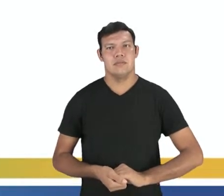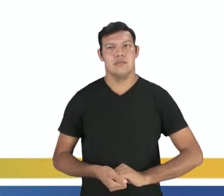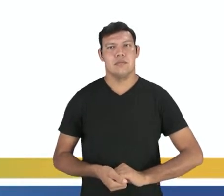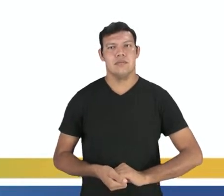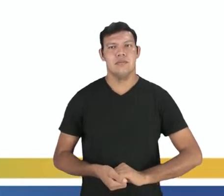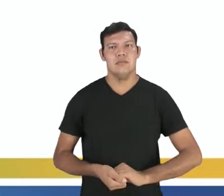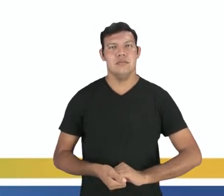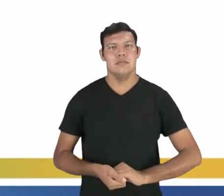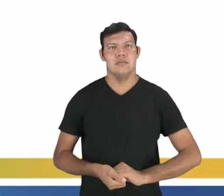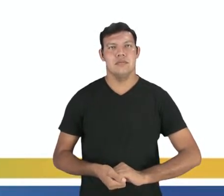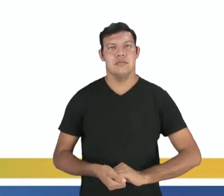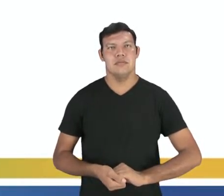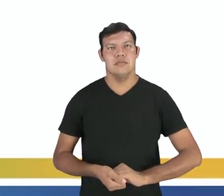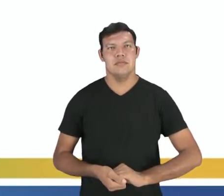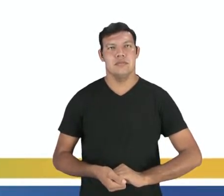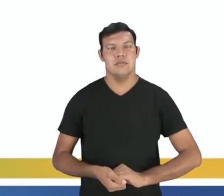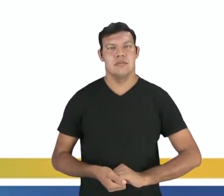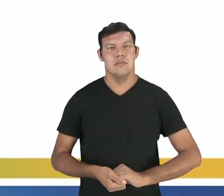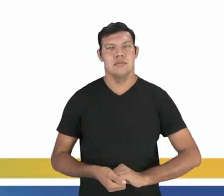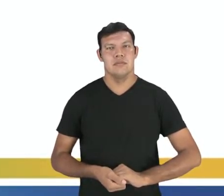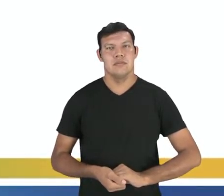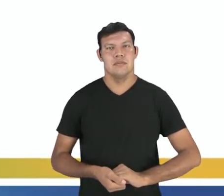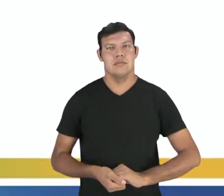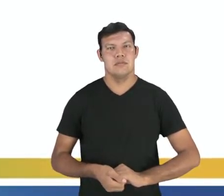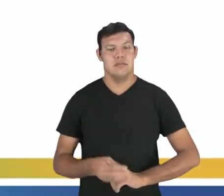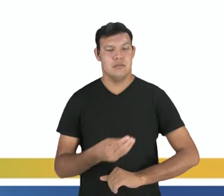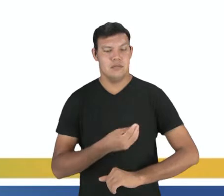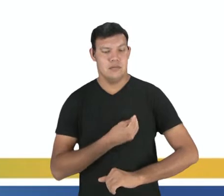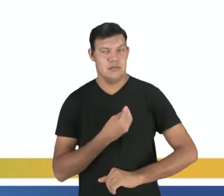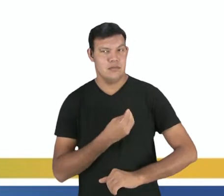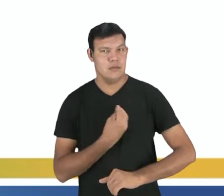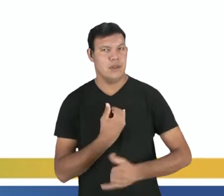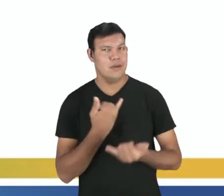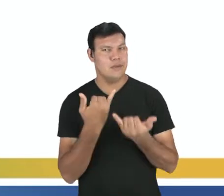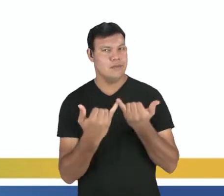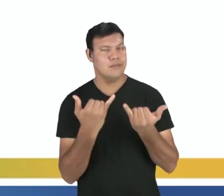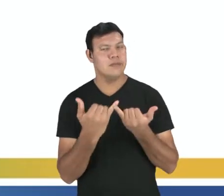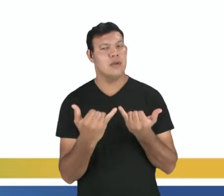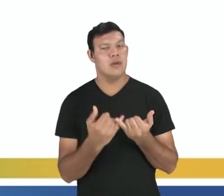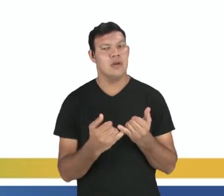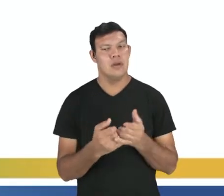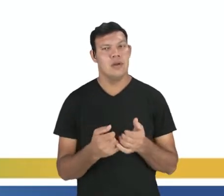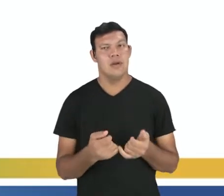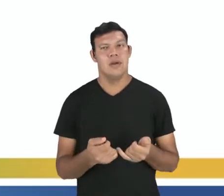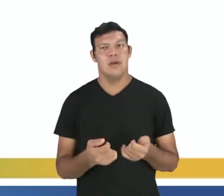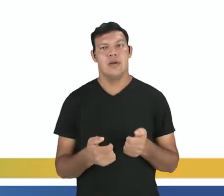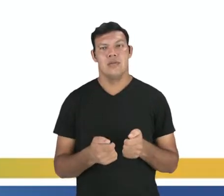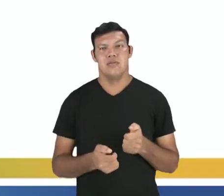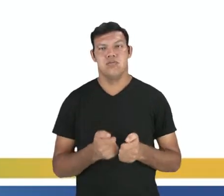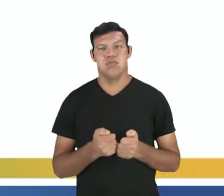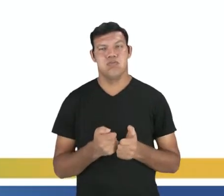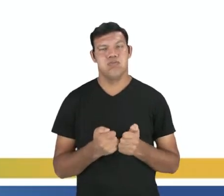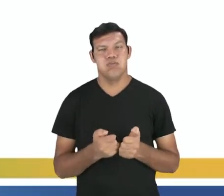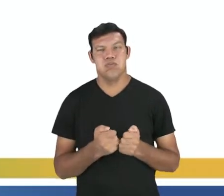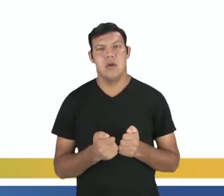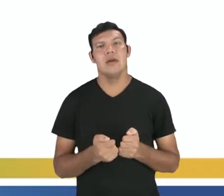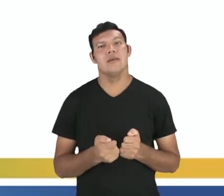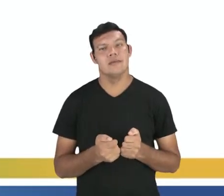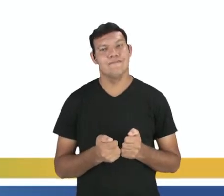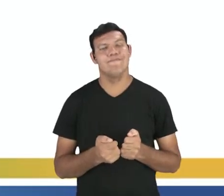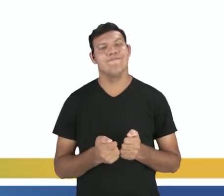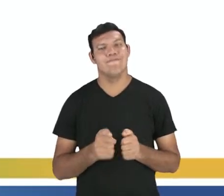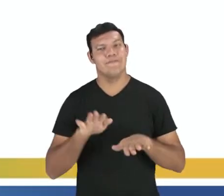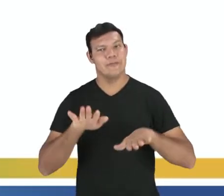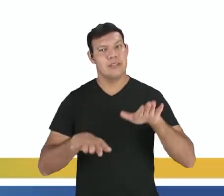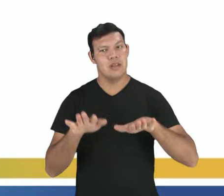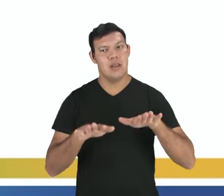win and sometimes you lose. A vida é como um jogo. Às vezes você ganha e às vezes você